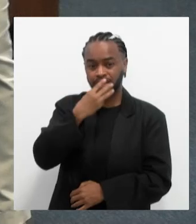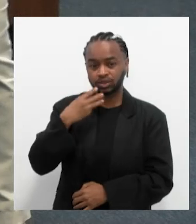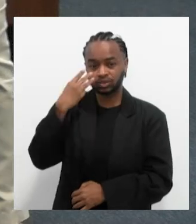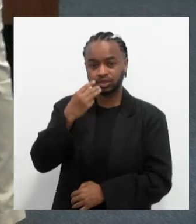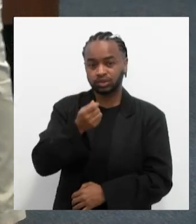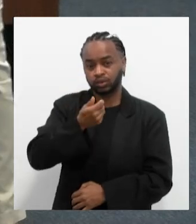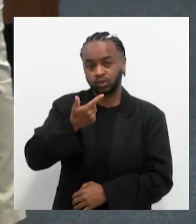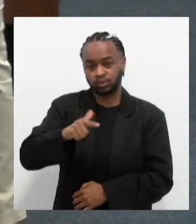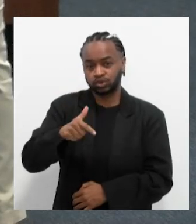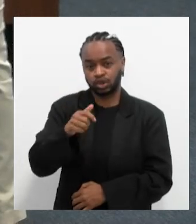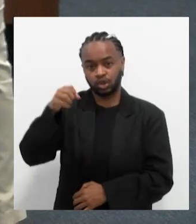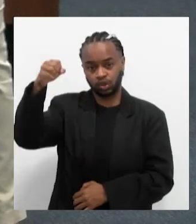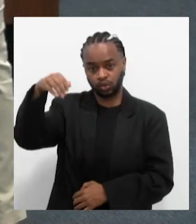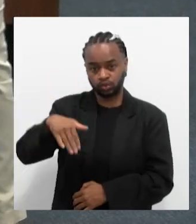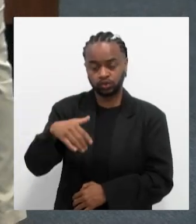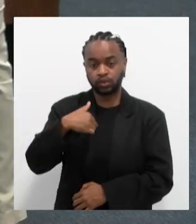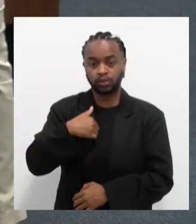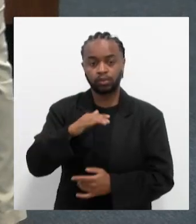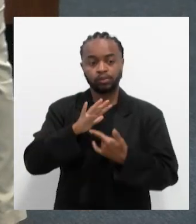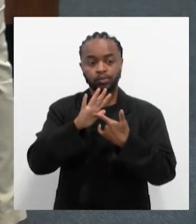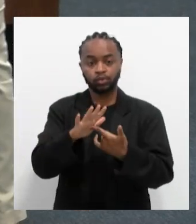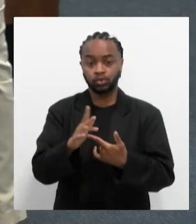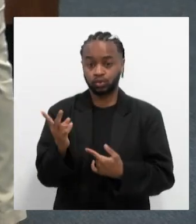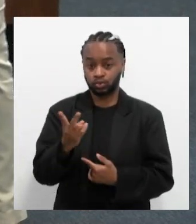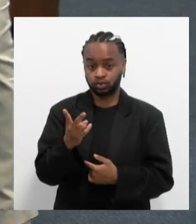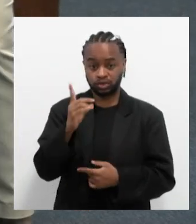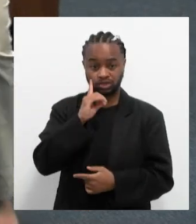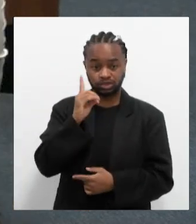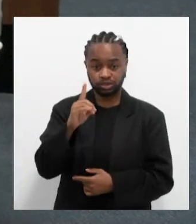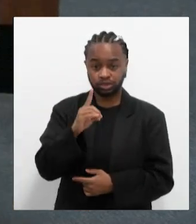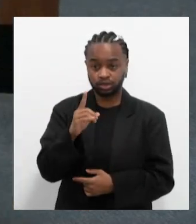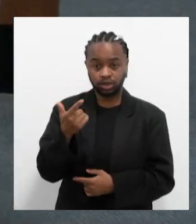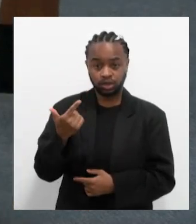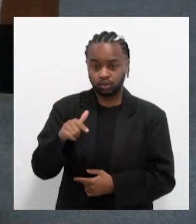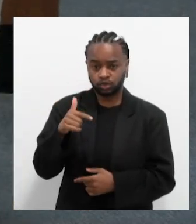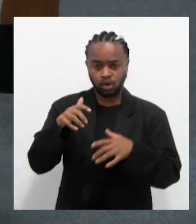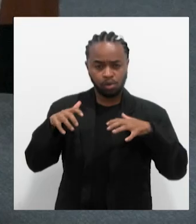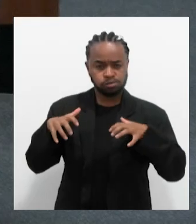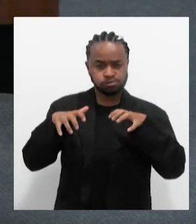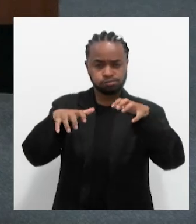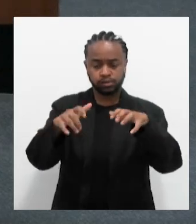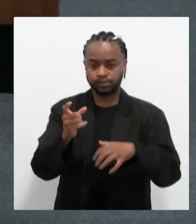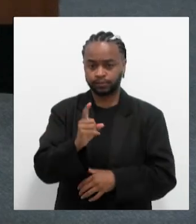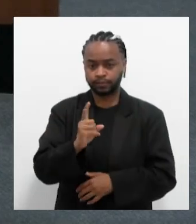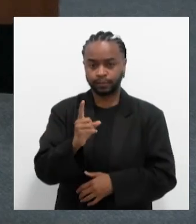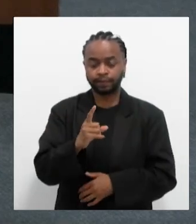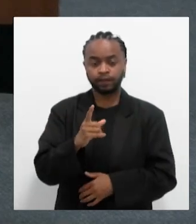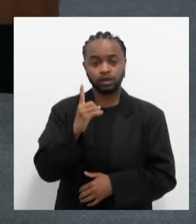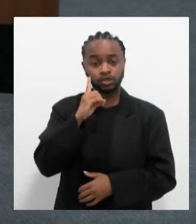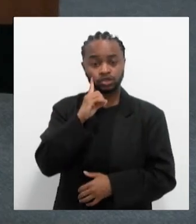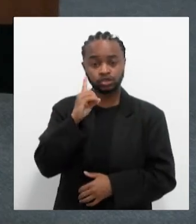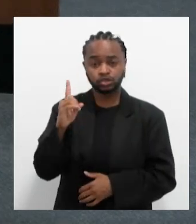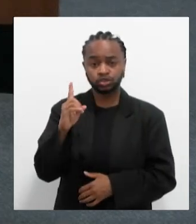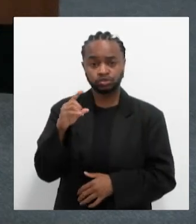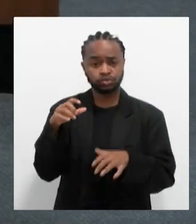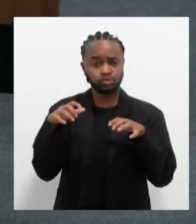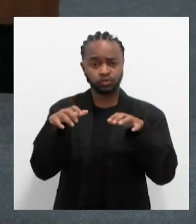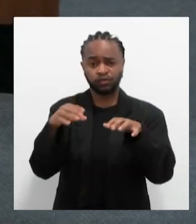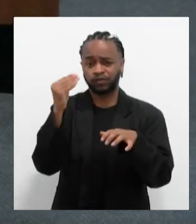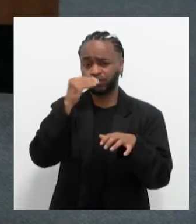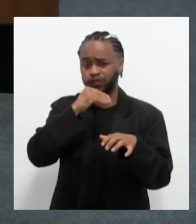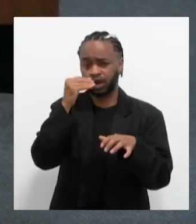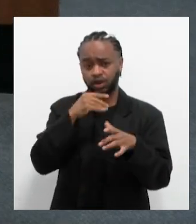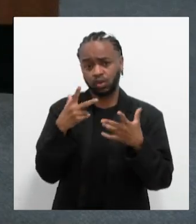bairro. Eu destaco que nos 2 dias, não foram dias de chuva forte, foram dias chuva fraquinha, como